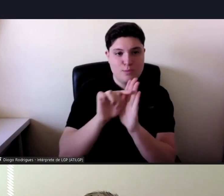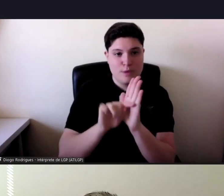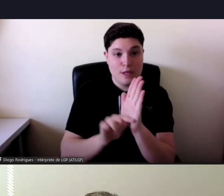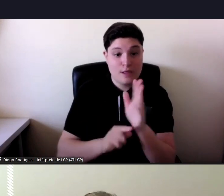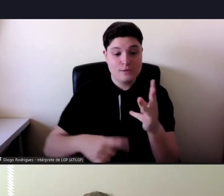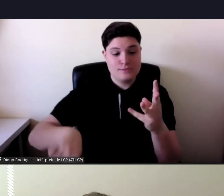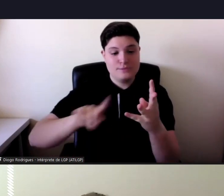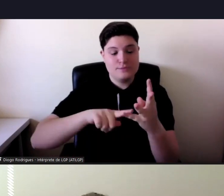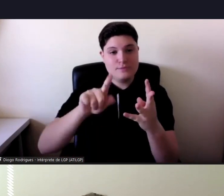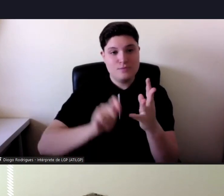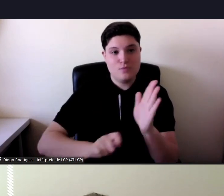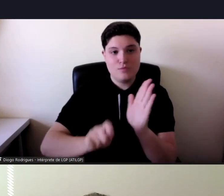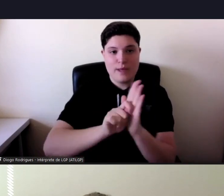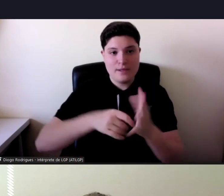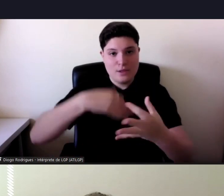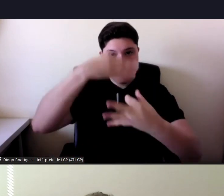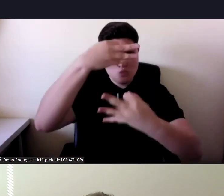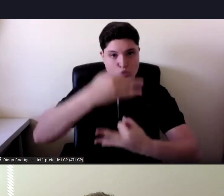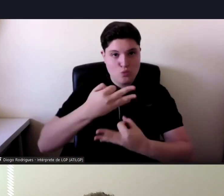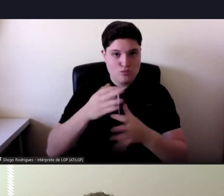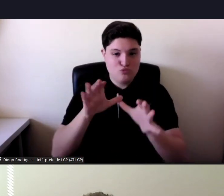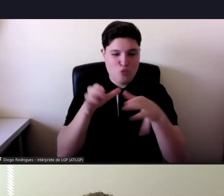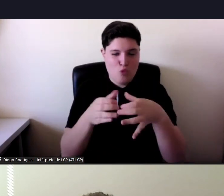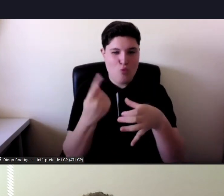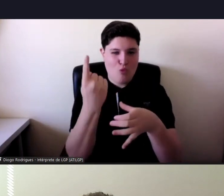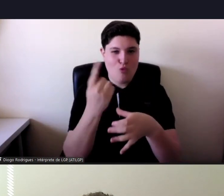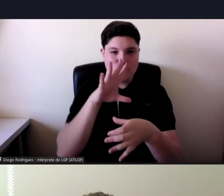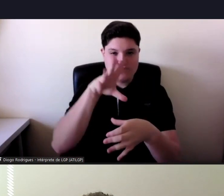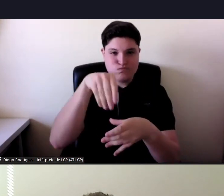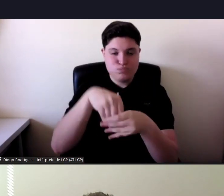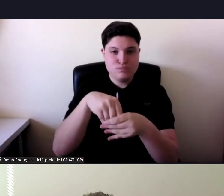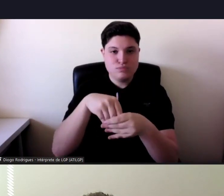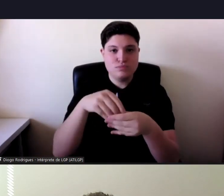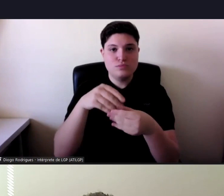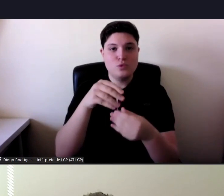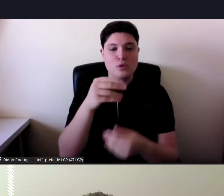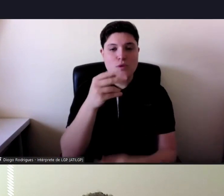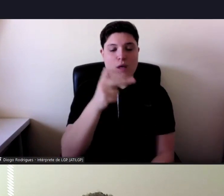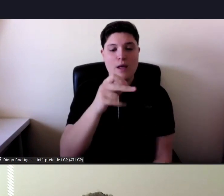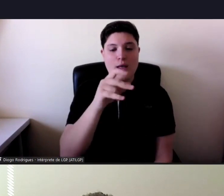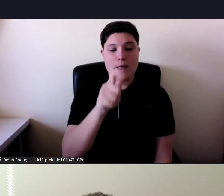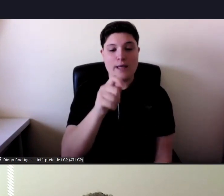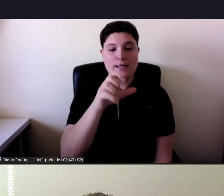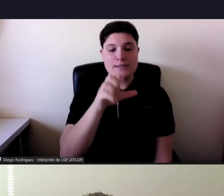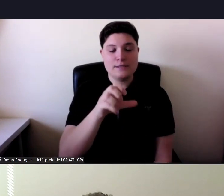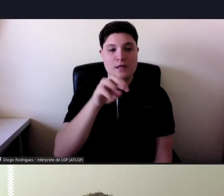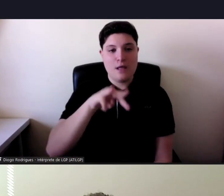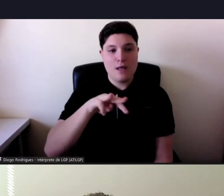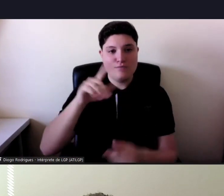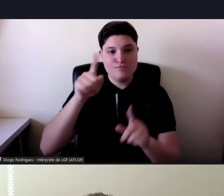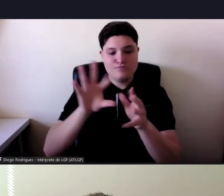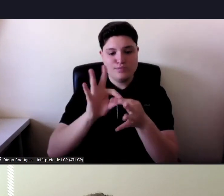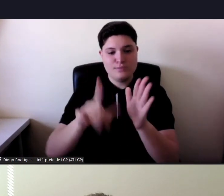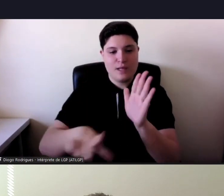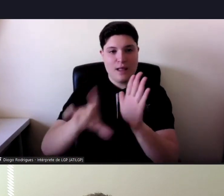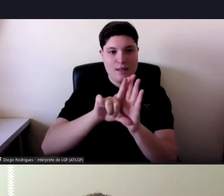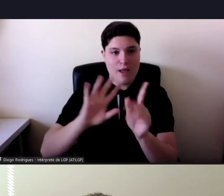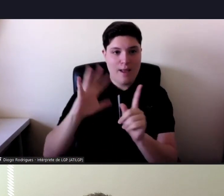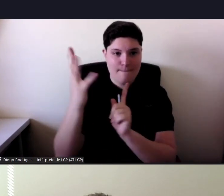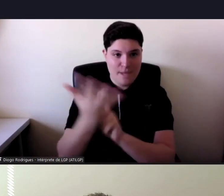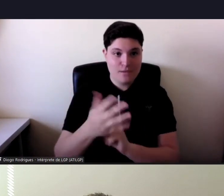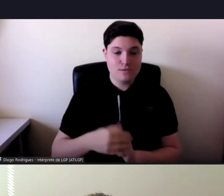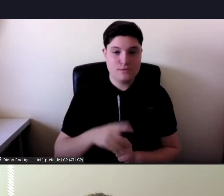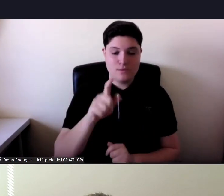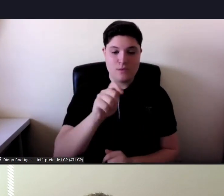Ethics Specialist Group do IUCN World Commission on Environmental Law e cofundador da